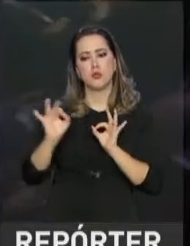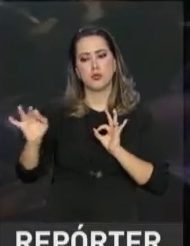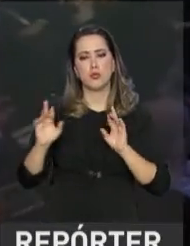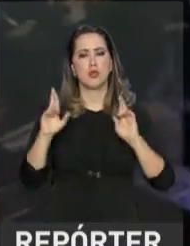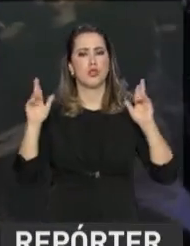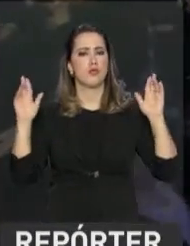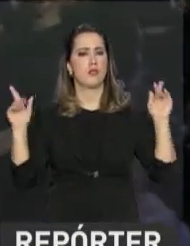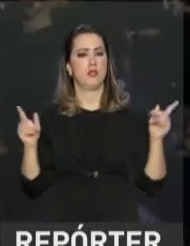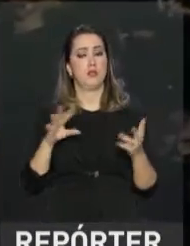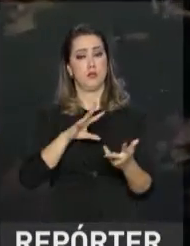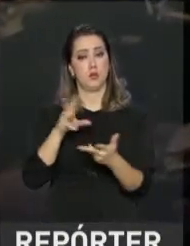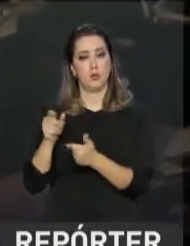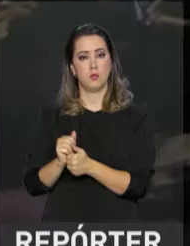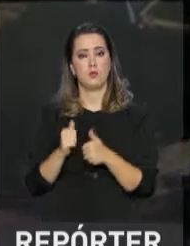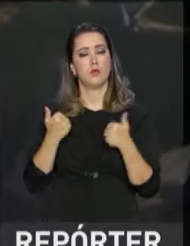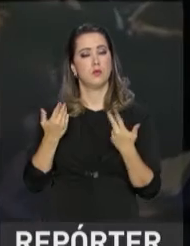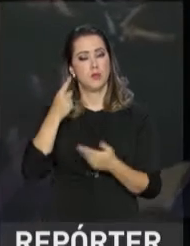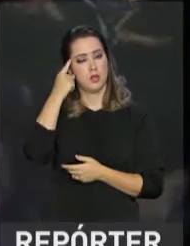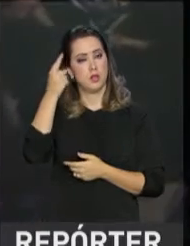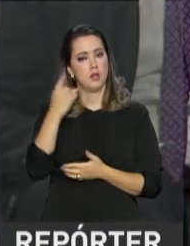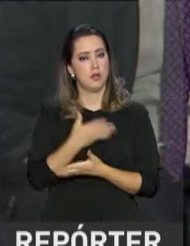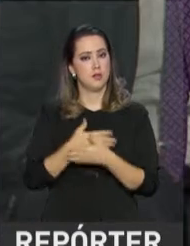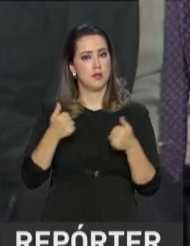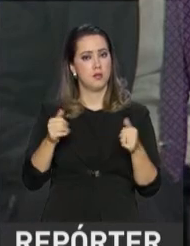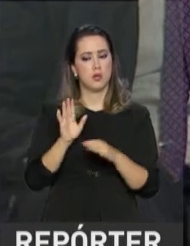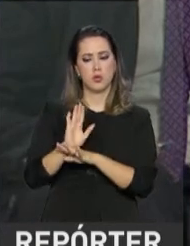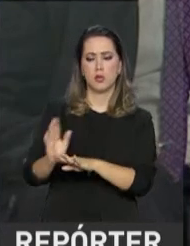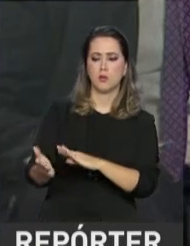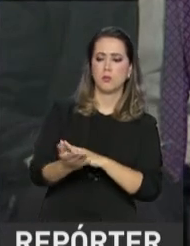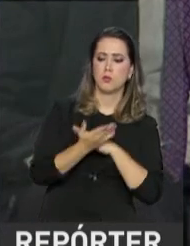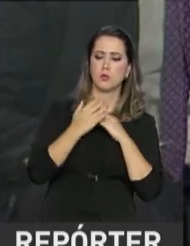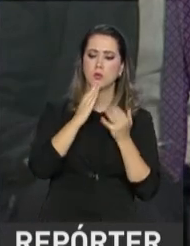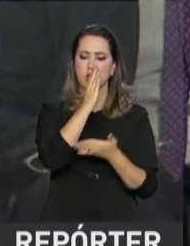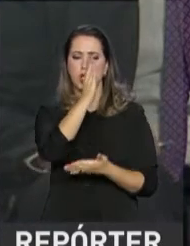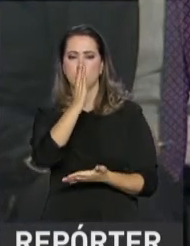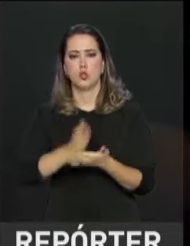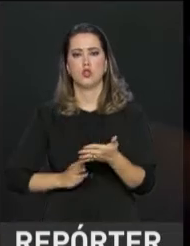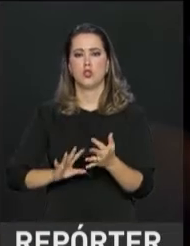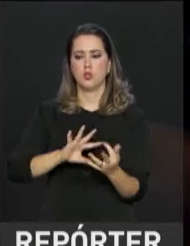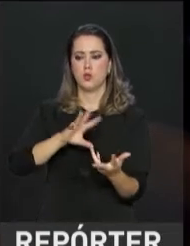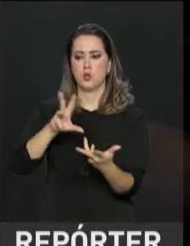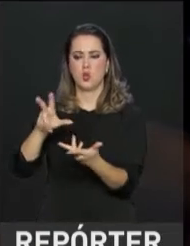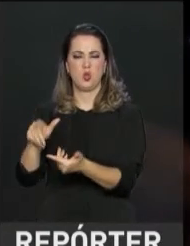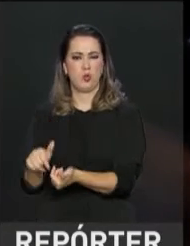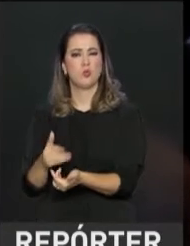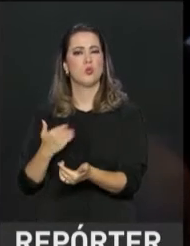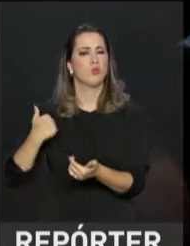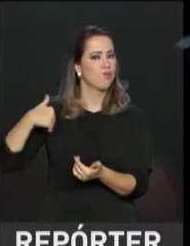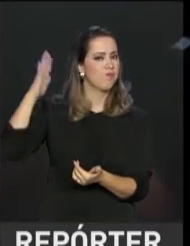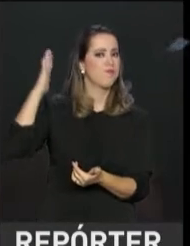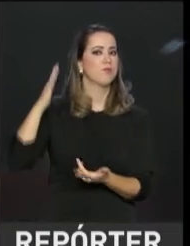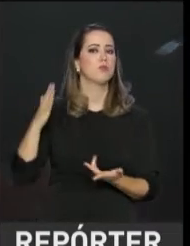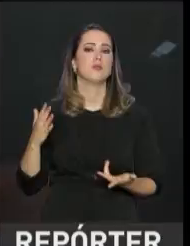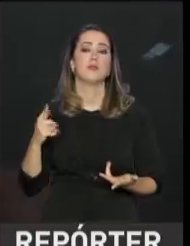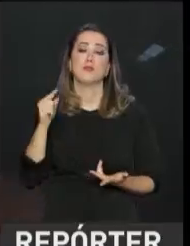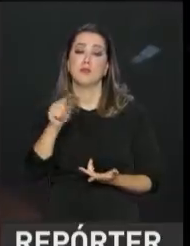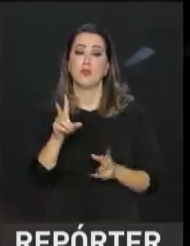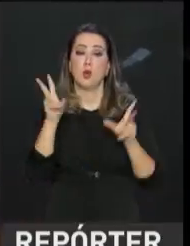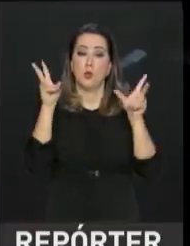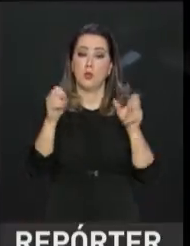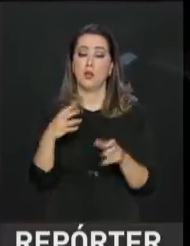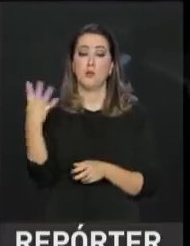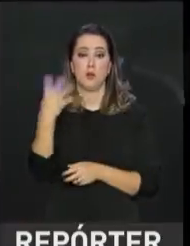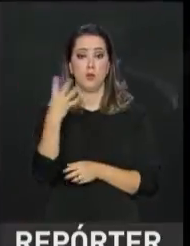a idéia é aumentar a cooperação no momento em que as divisões globais têm crescido um dos temas centrais do encontro é a